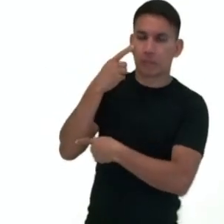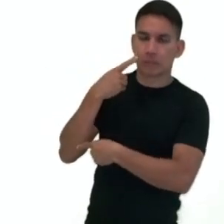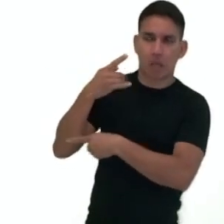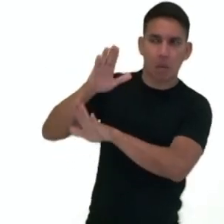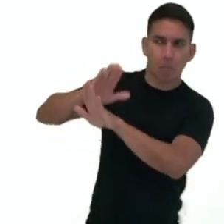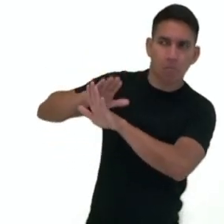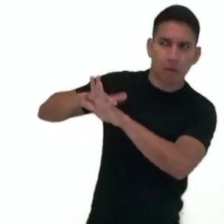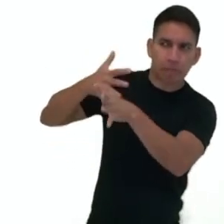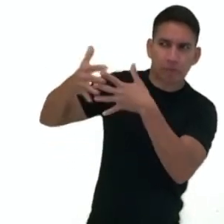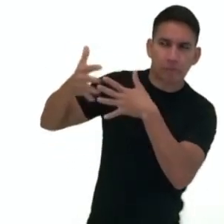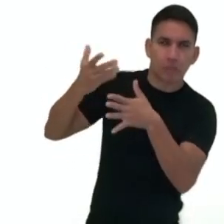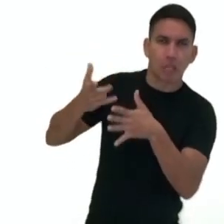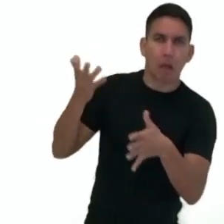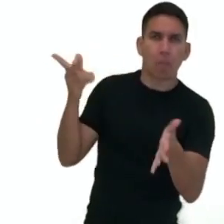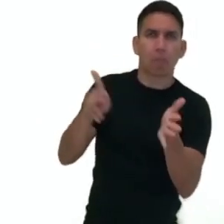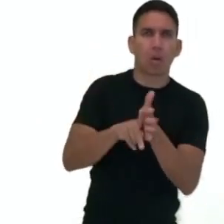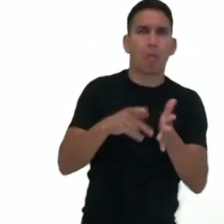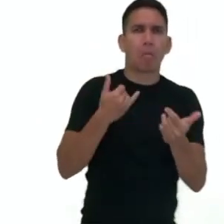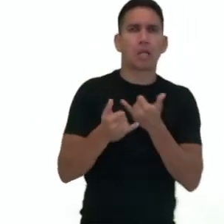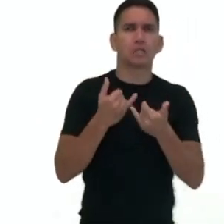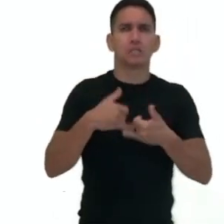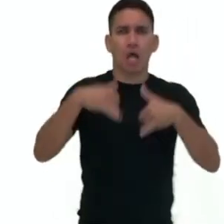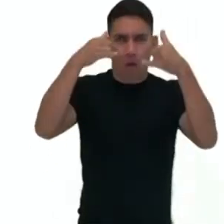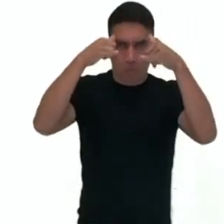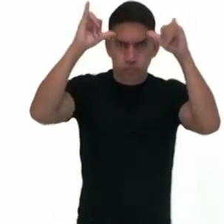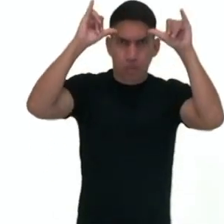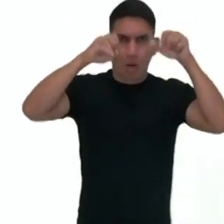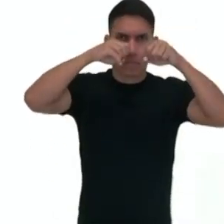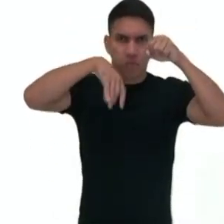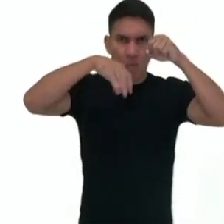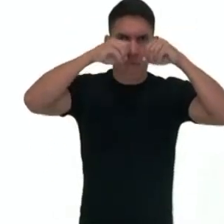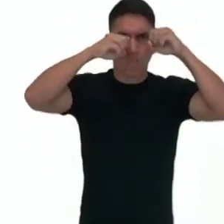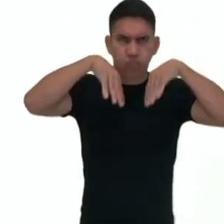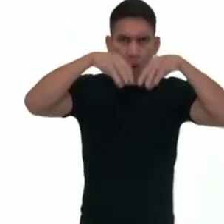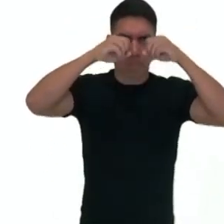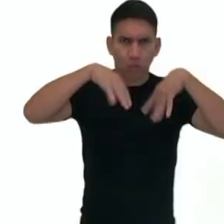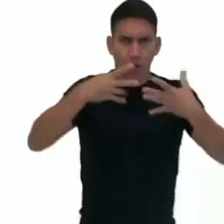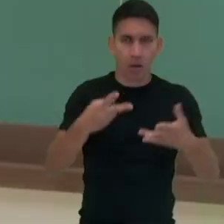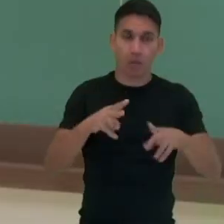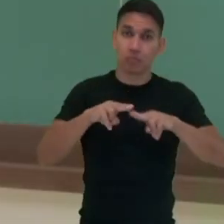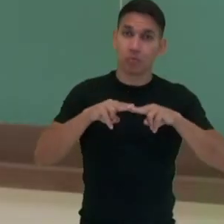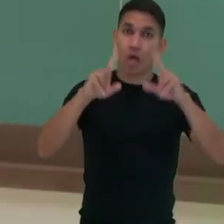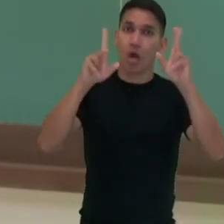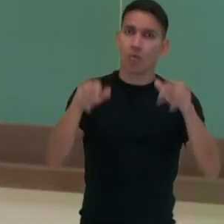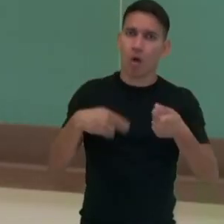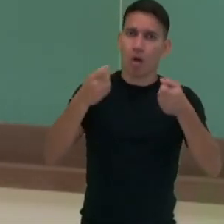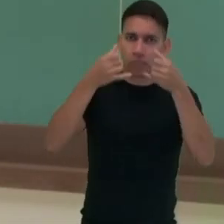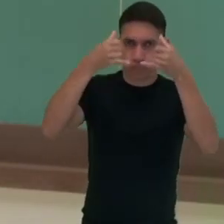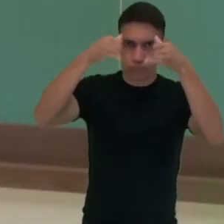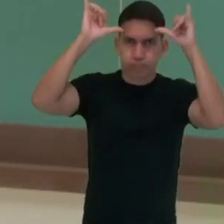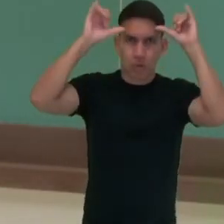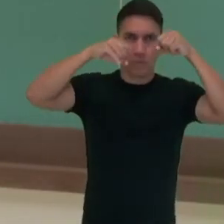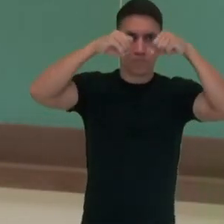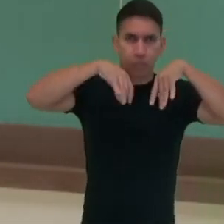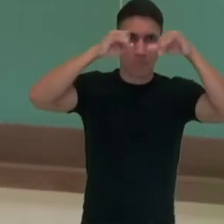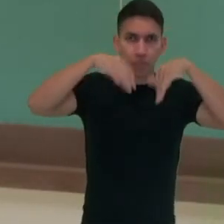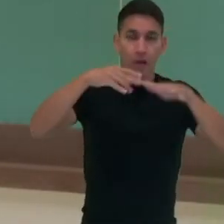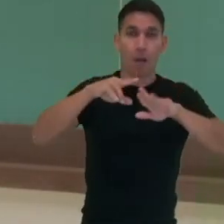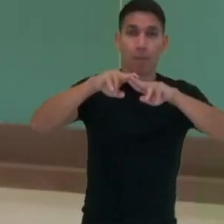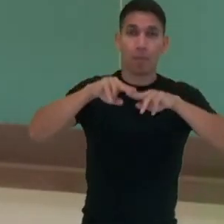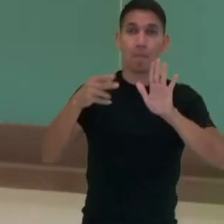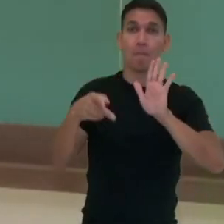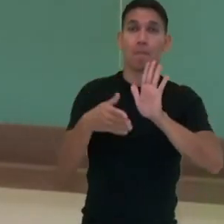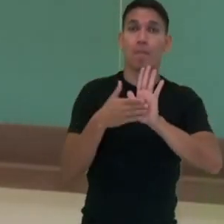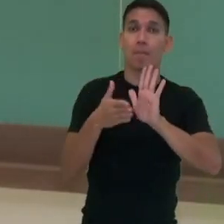de um capão, bufando que nem touro brigão. Olha lá, quando diz que nem touro brigão, está fazendo o